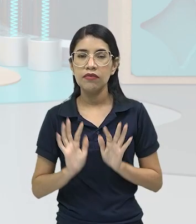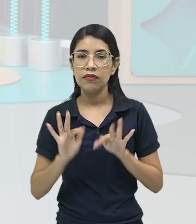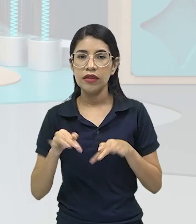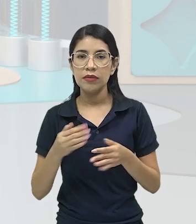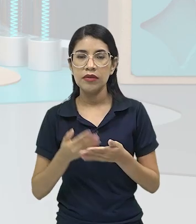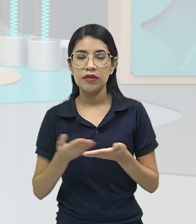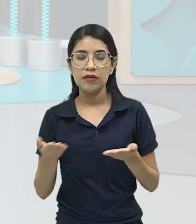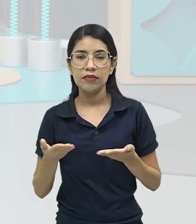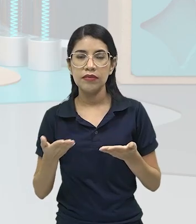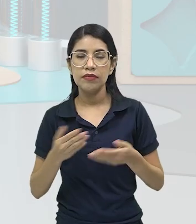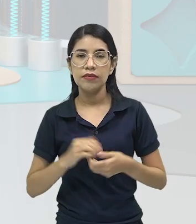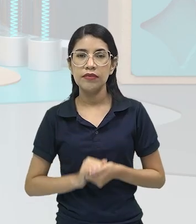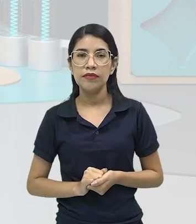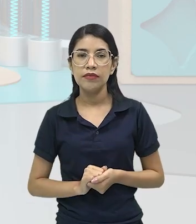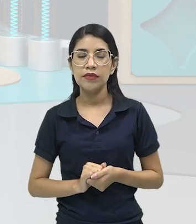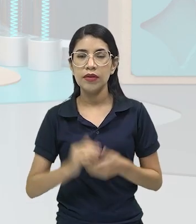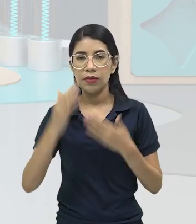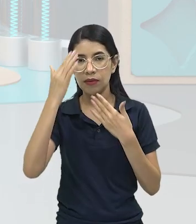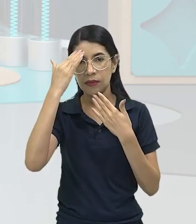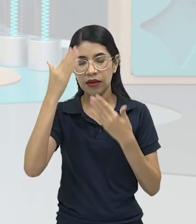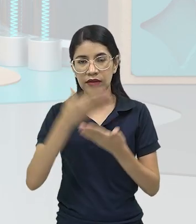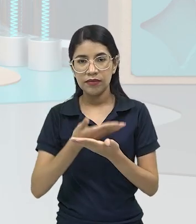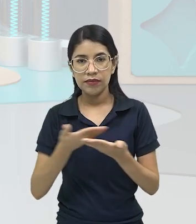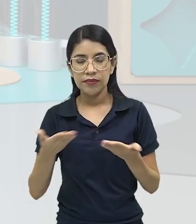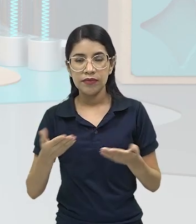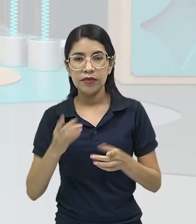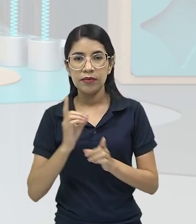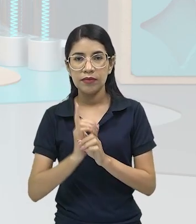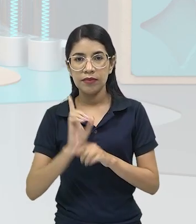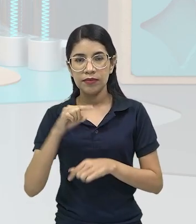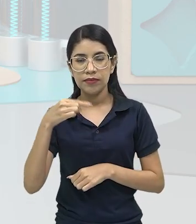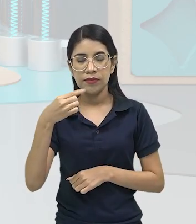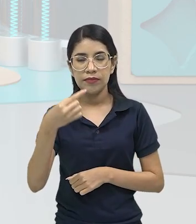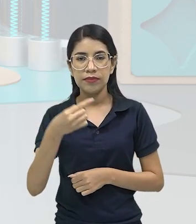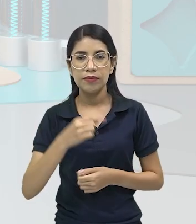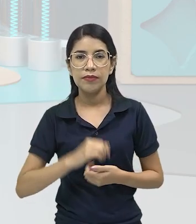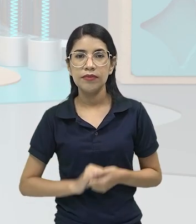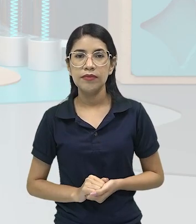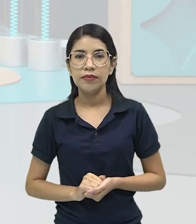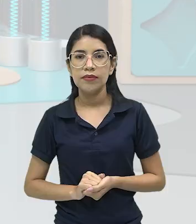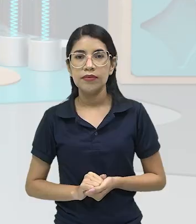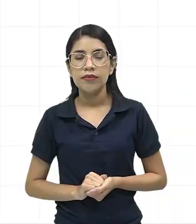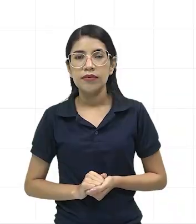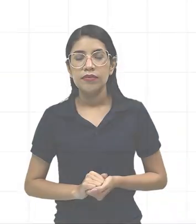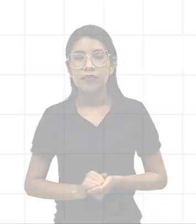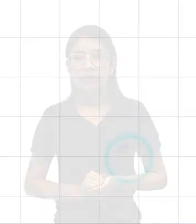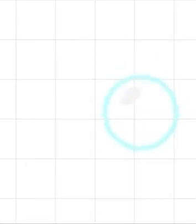explicado, vamos encerrando por aqui. Eu agradeço a todos vocês, fiquem bem e até a próxima.